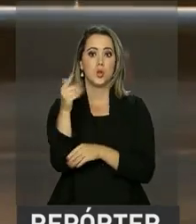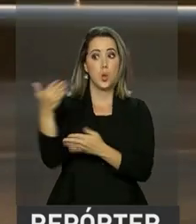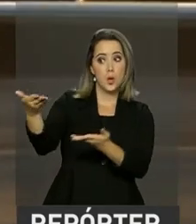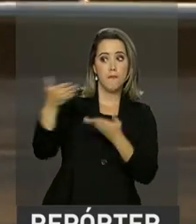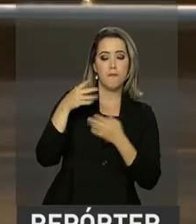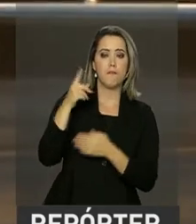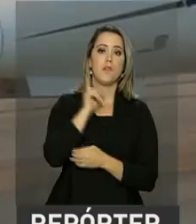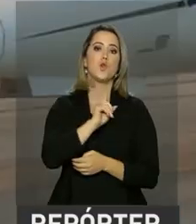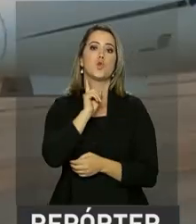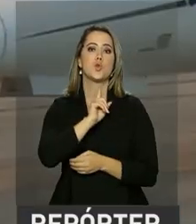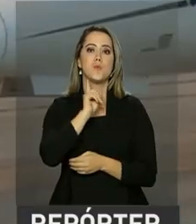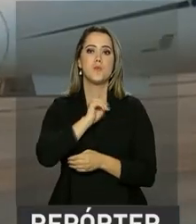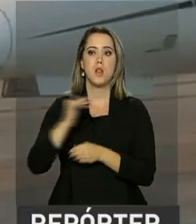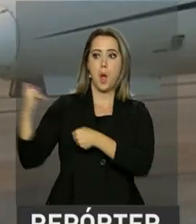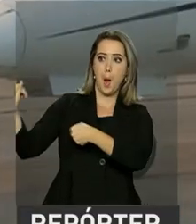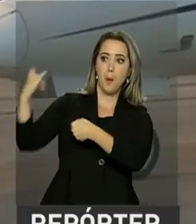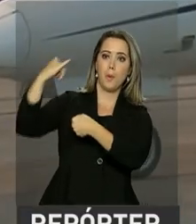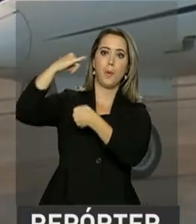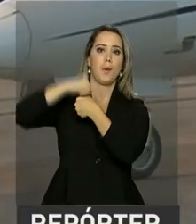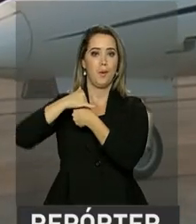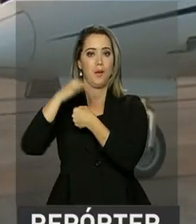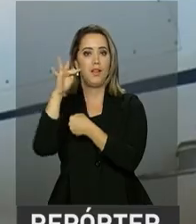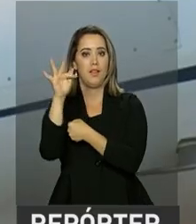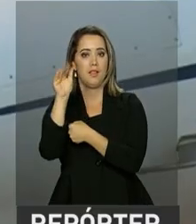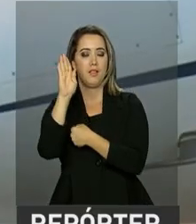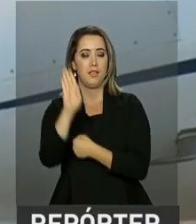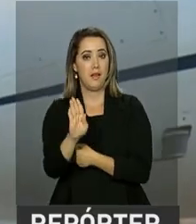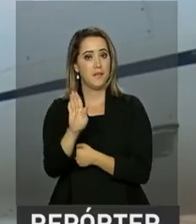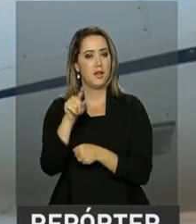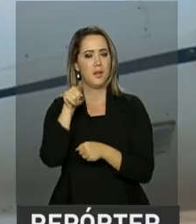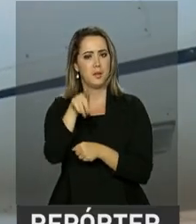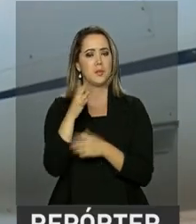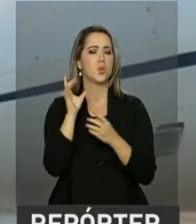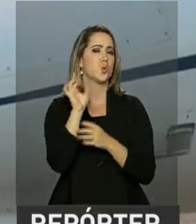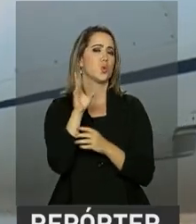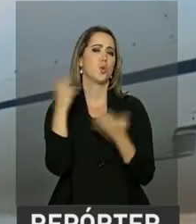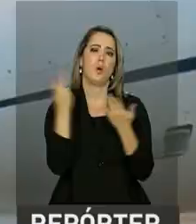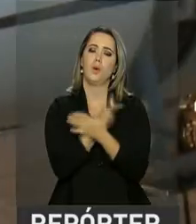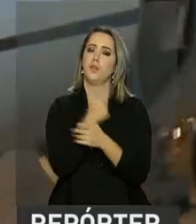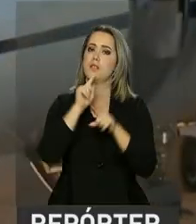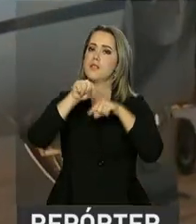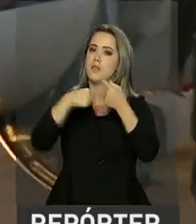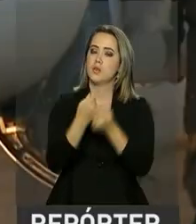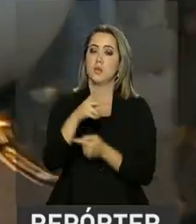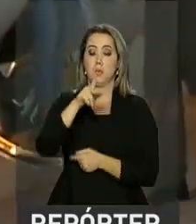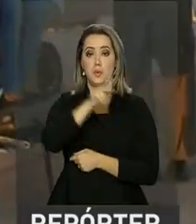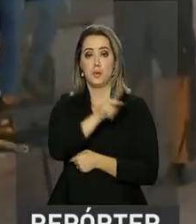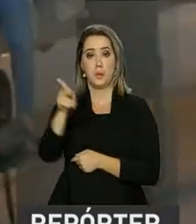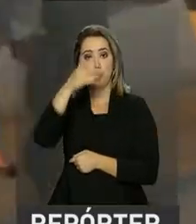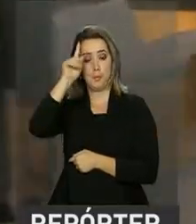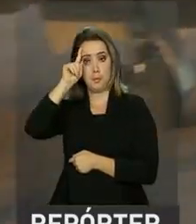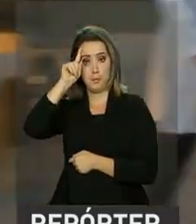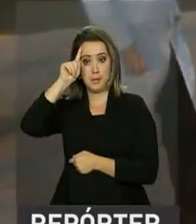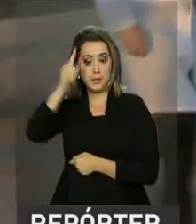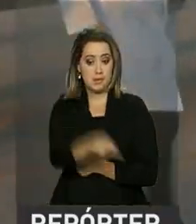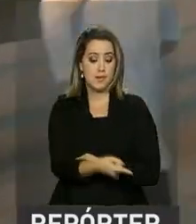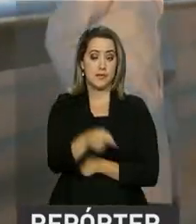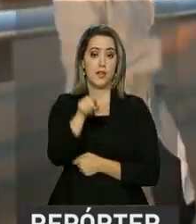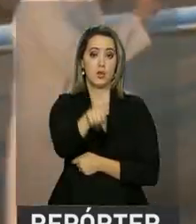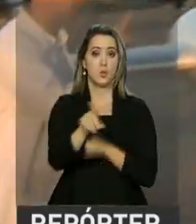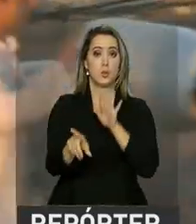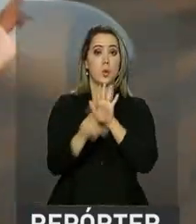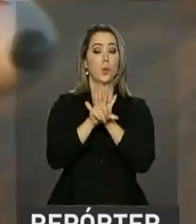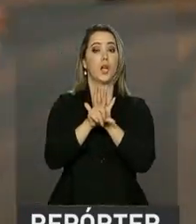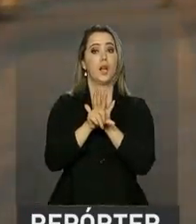Gerais num voo da Força Aérea Brasileira transporte que só foi possível depois que o presidente Michel Temer assinou o Decreto A